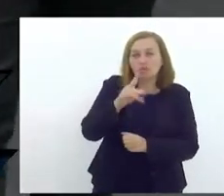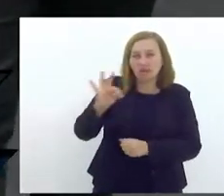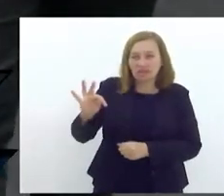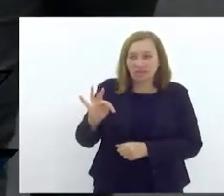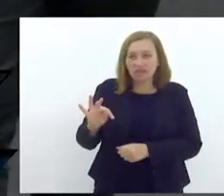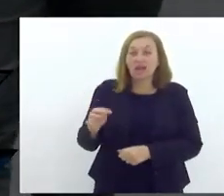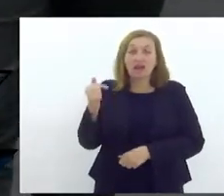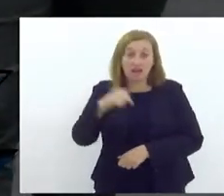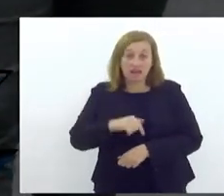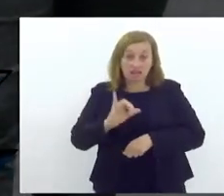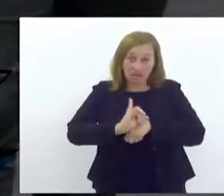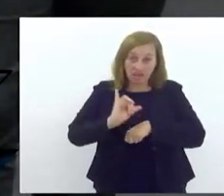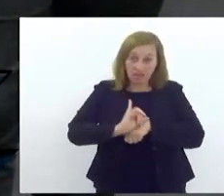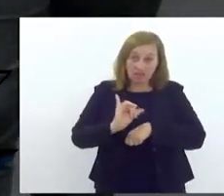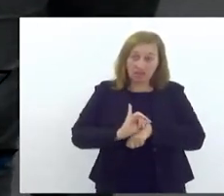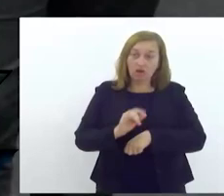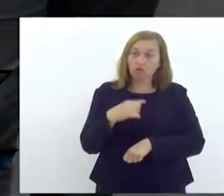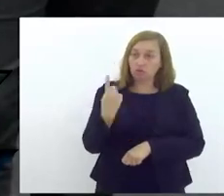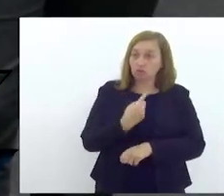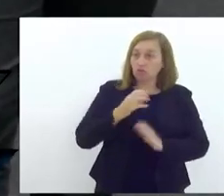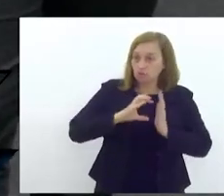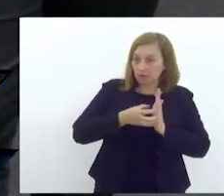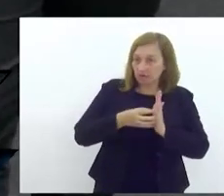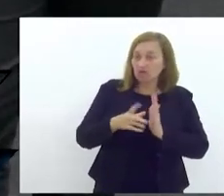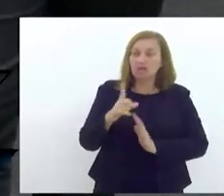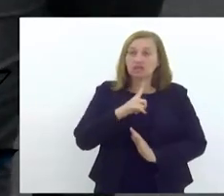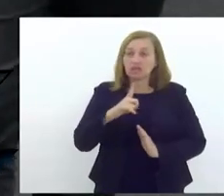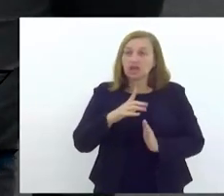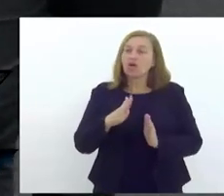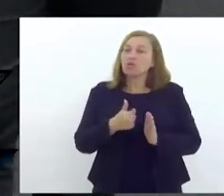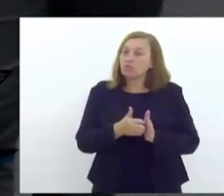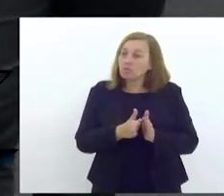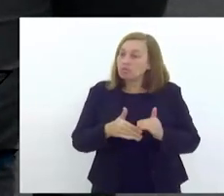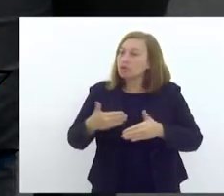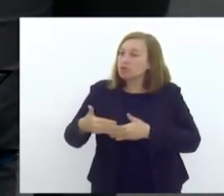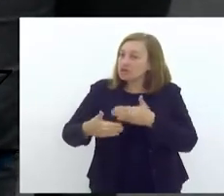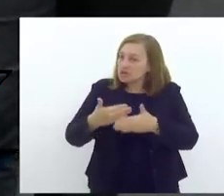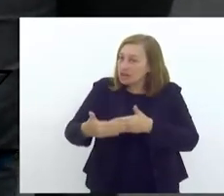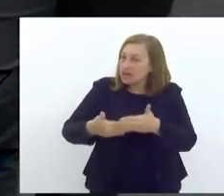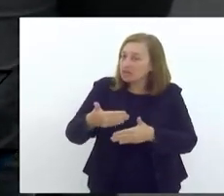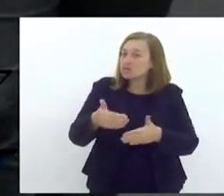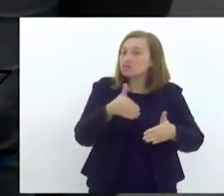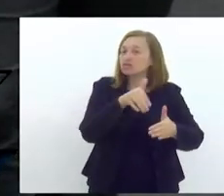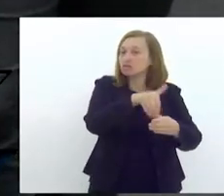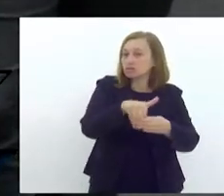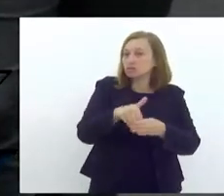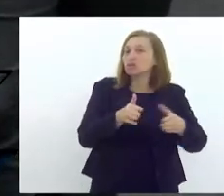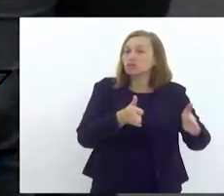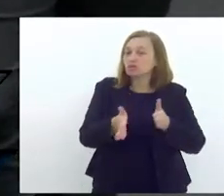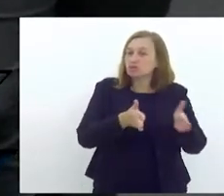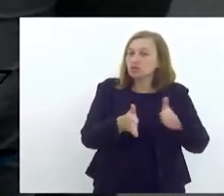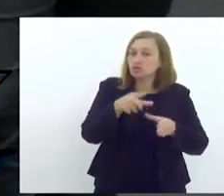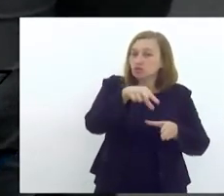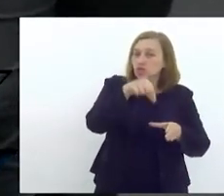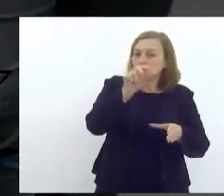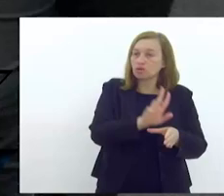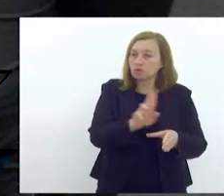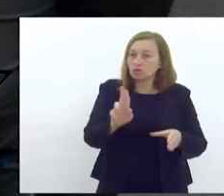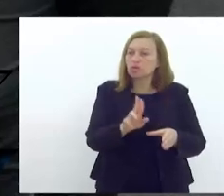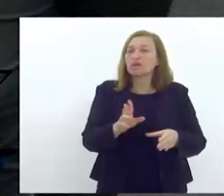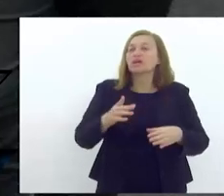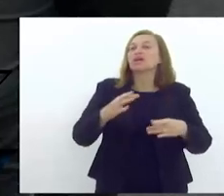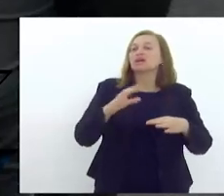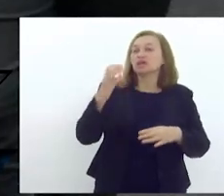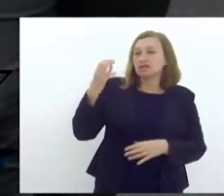aqui na capital o nosso partido terá um processo decisório como eu falei irá escolher entre os nossos nomes na cidade de Niterói